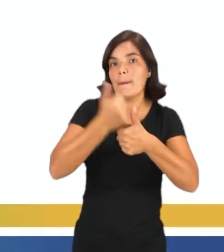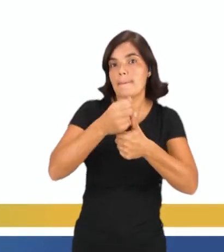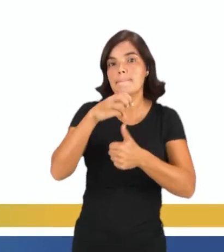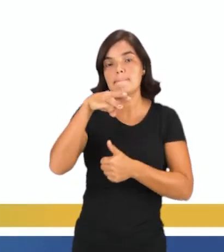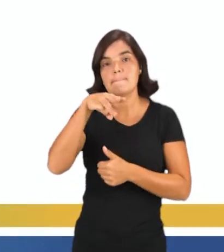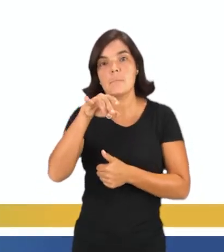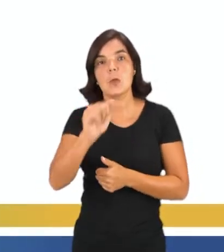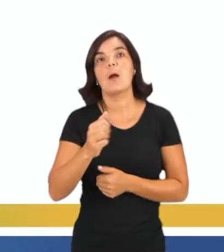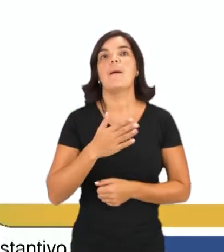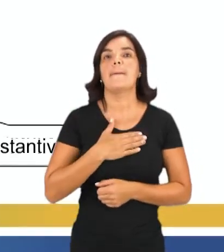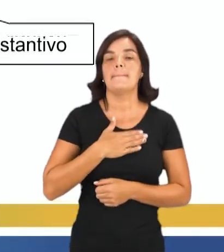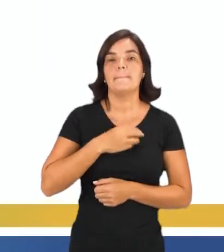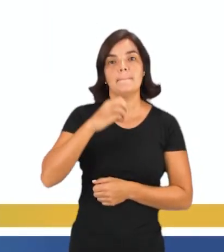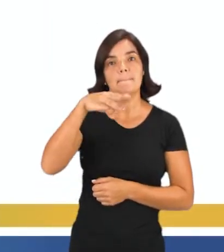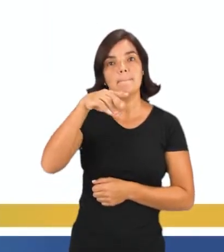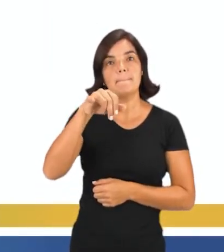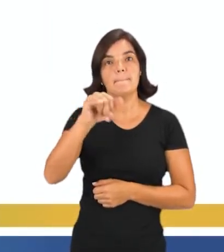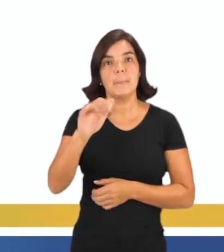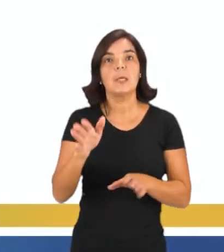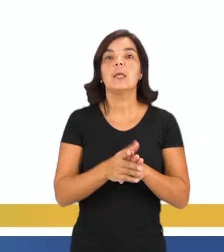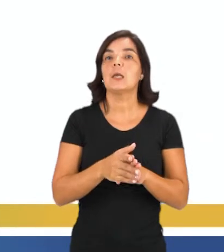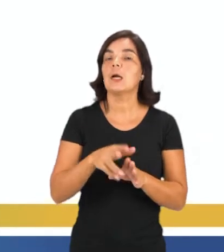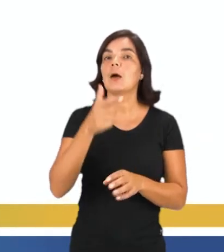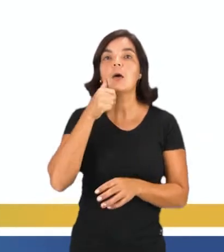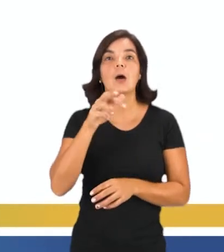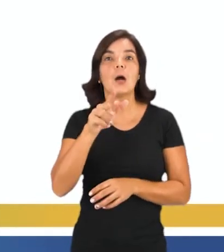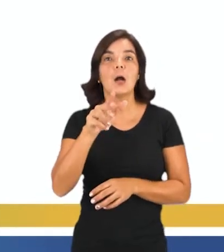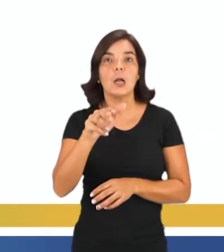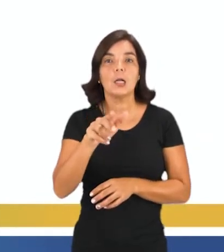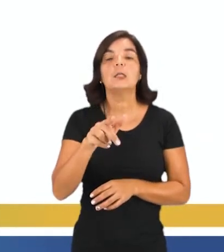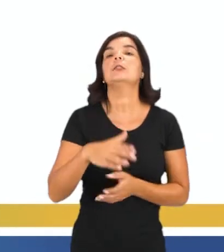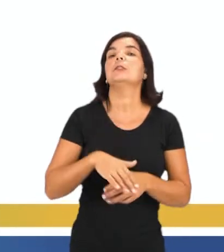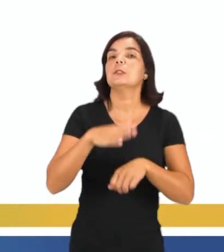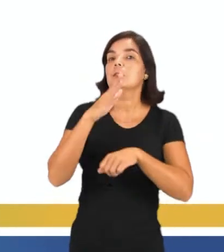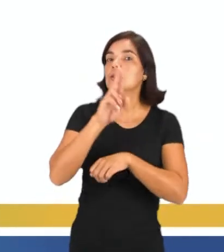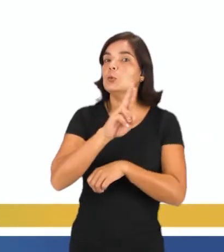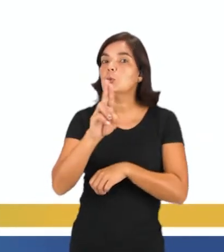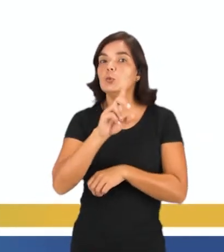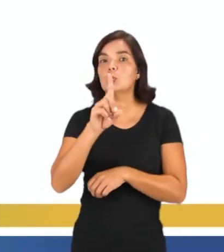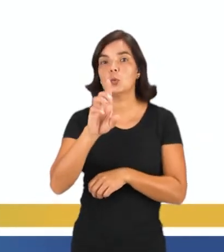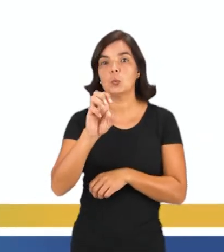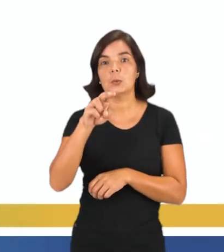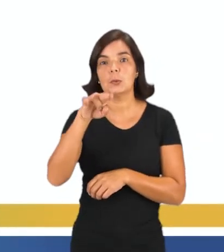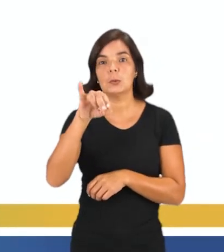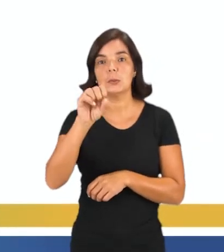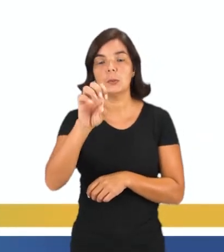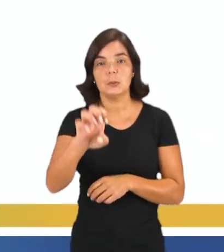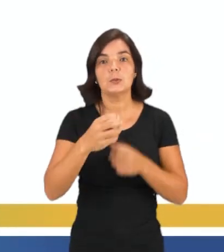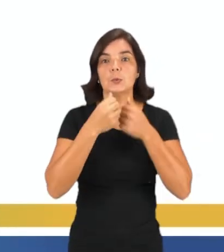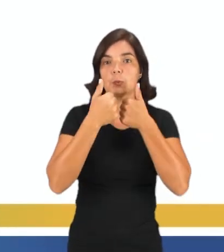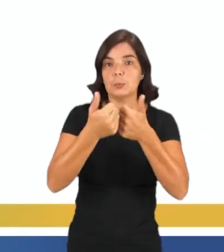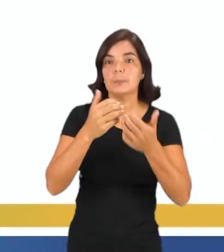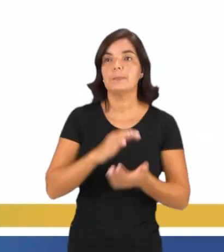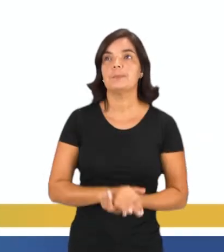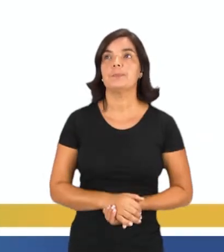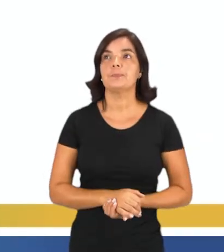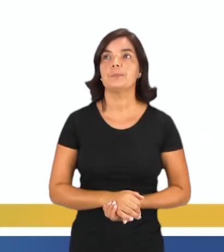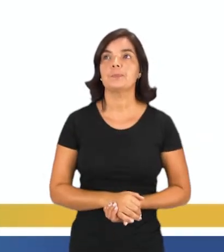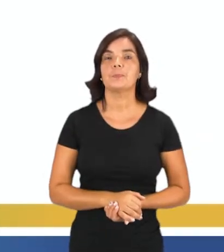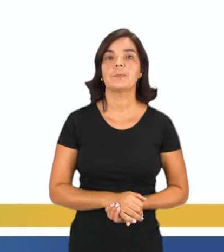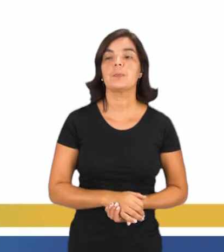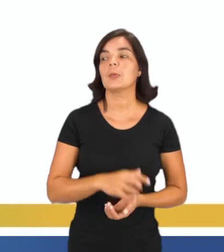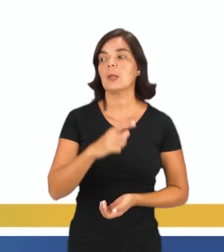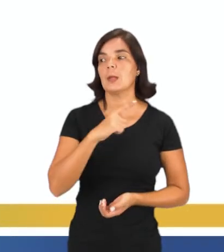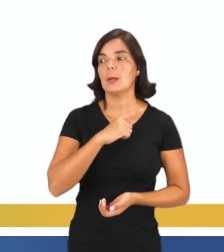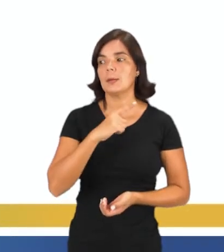minha e ficaria minha hermana se llama Denise. Tudo bem? Bom, para que vocês tenham